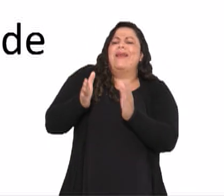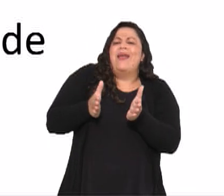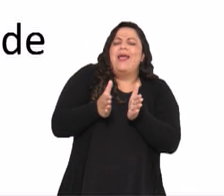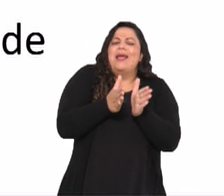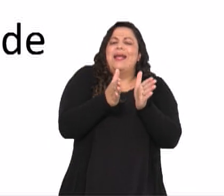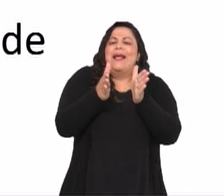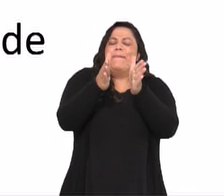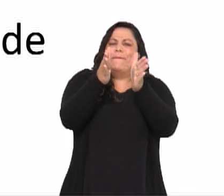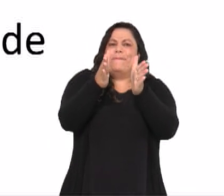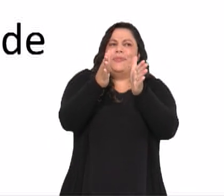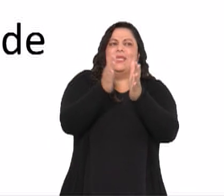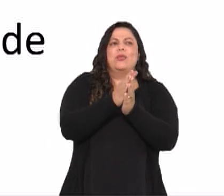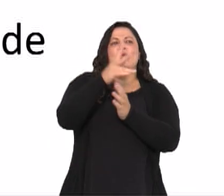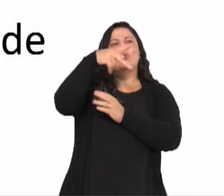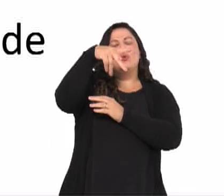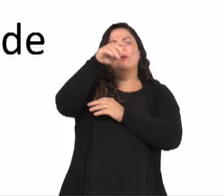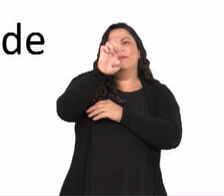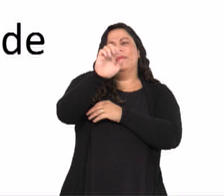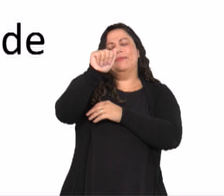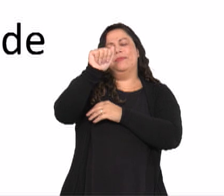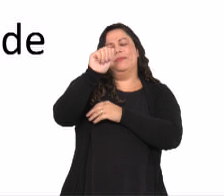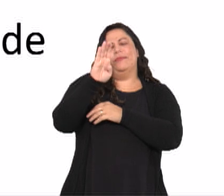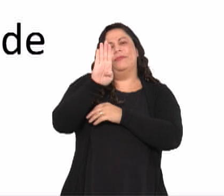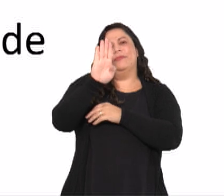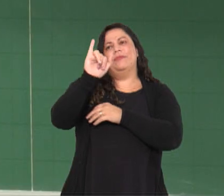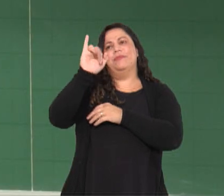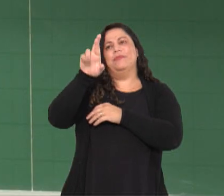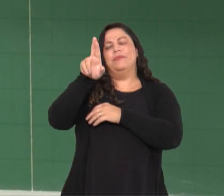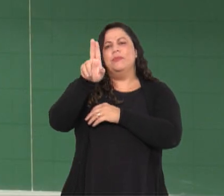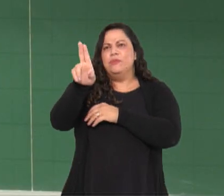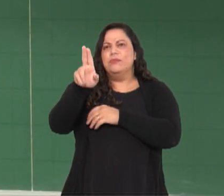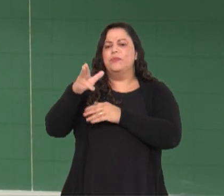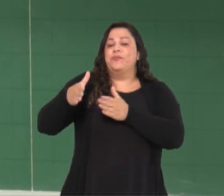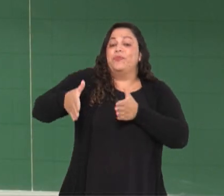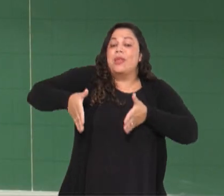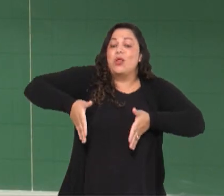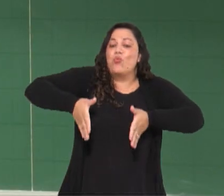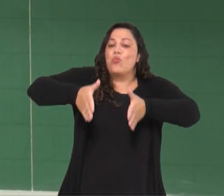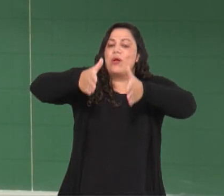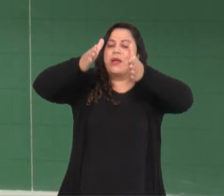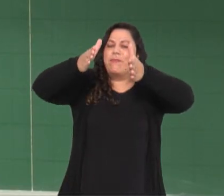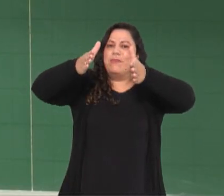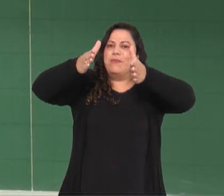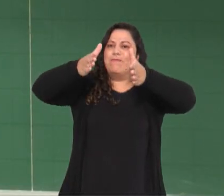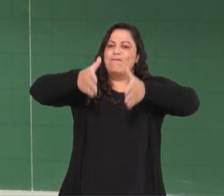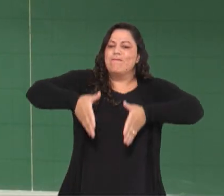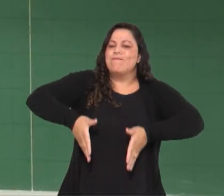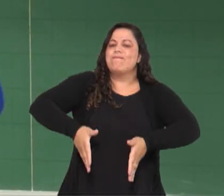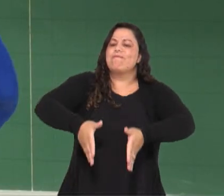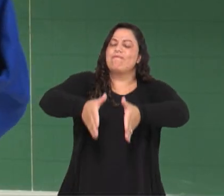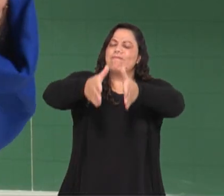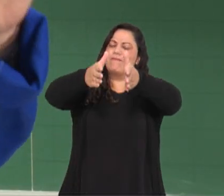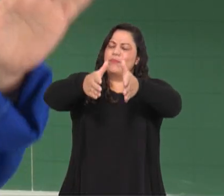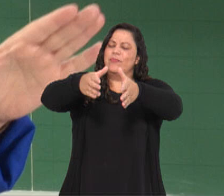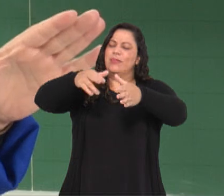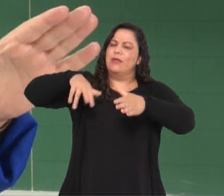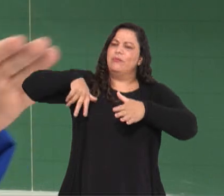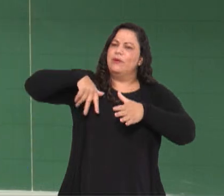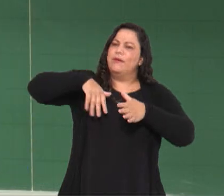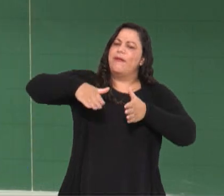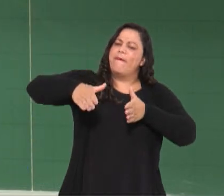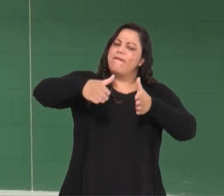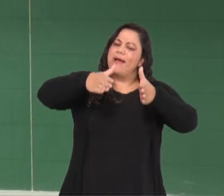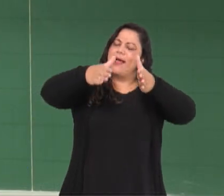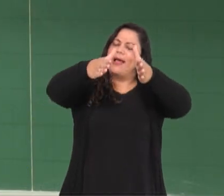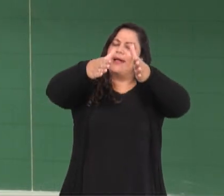lá, caminho do Peaberu. Então, esse caminho é um caminho percorrido desde o leste e ele passa todo o